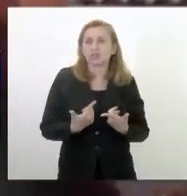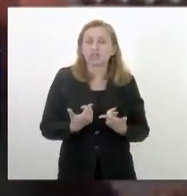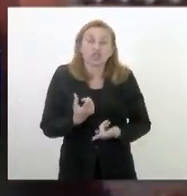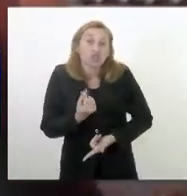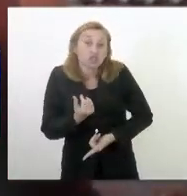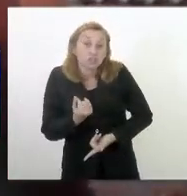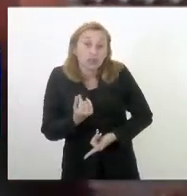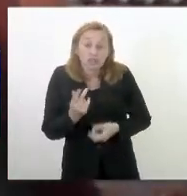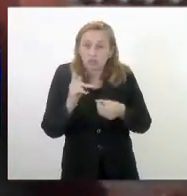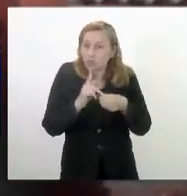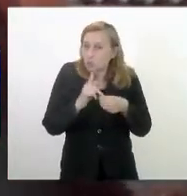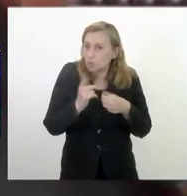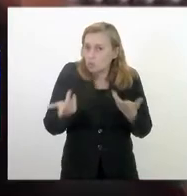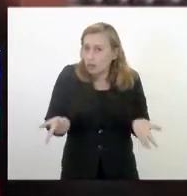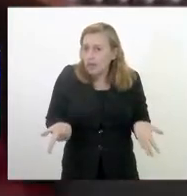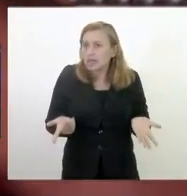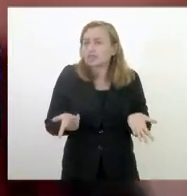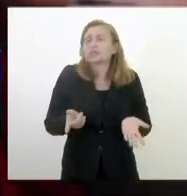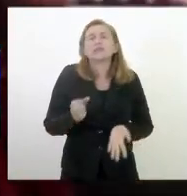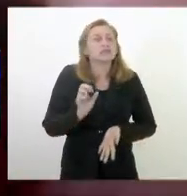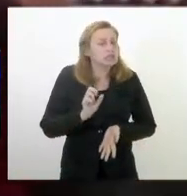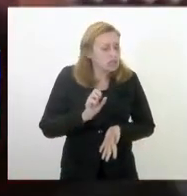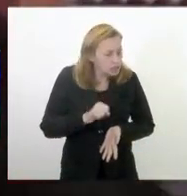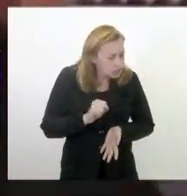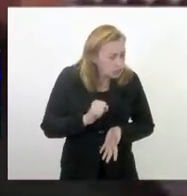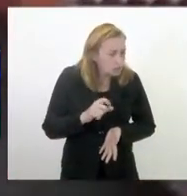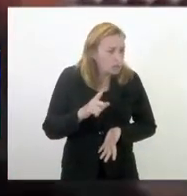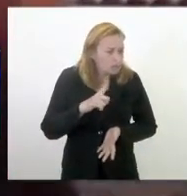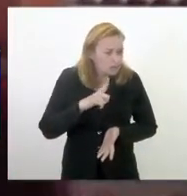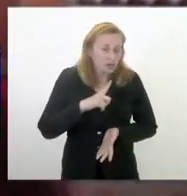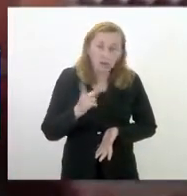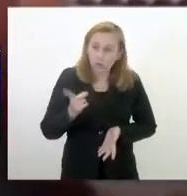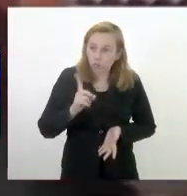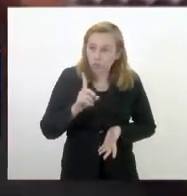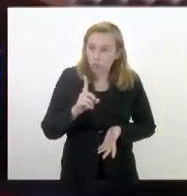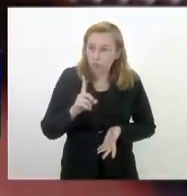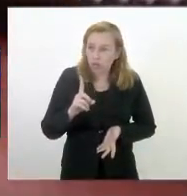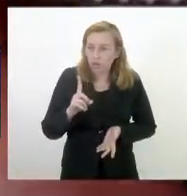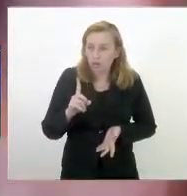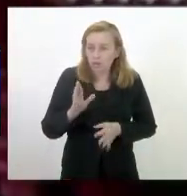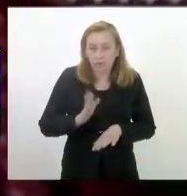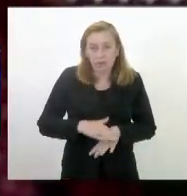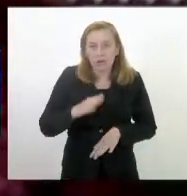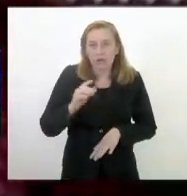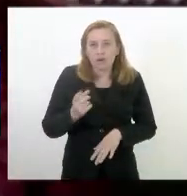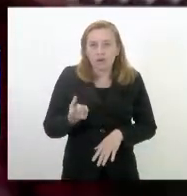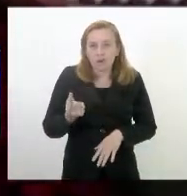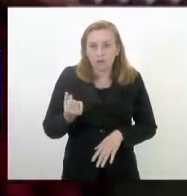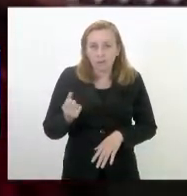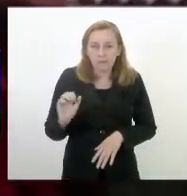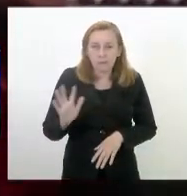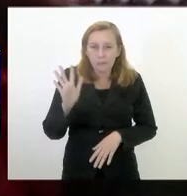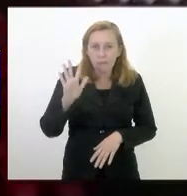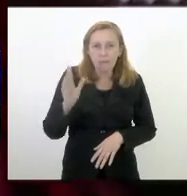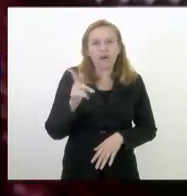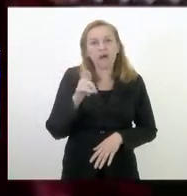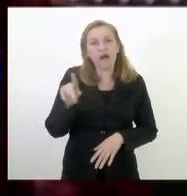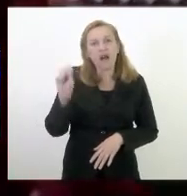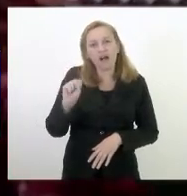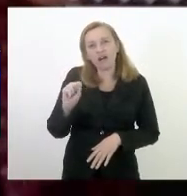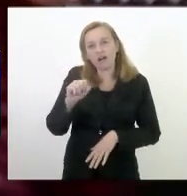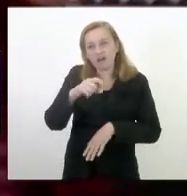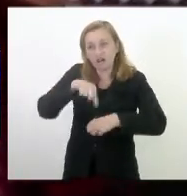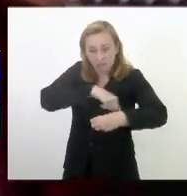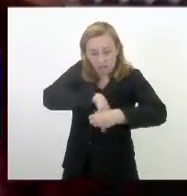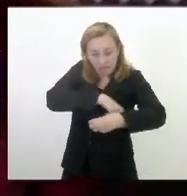da Petrobras, sim, houve a disparada do dólar, a gente falou aqui, né, o gás de cozinha hoje corresponde a